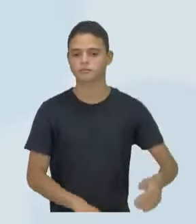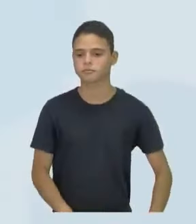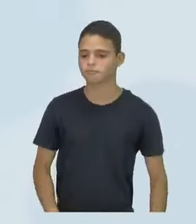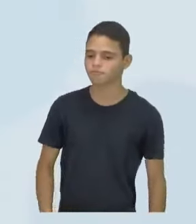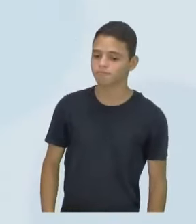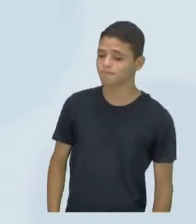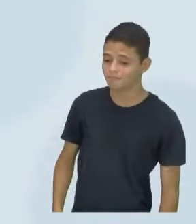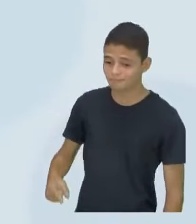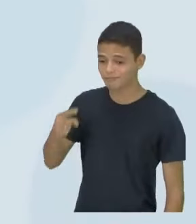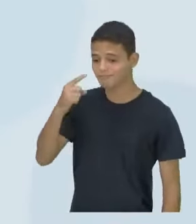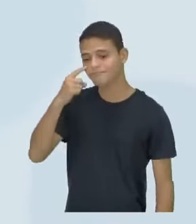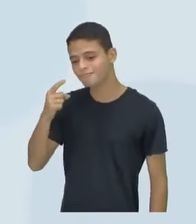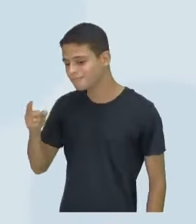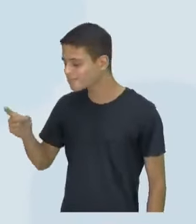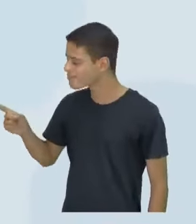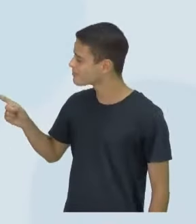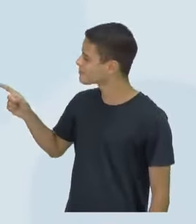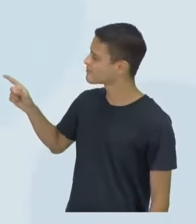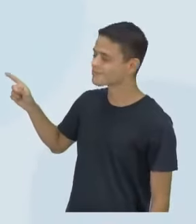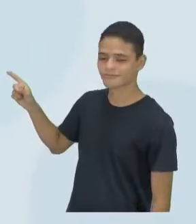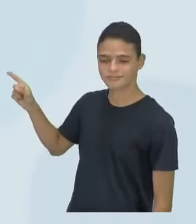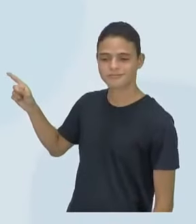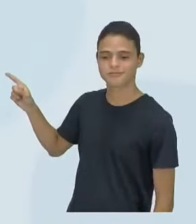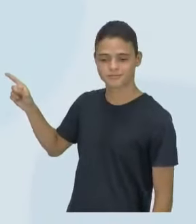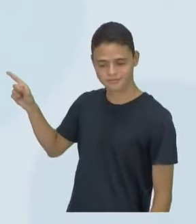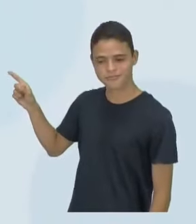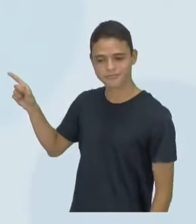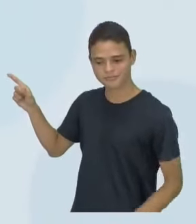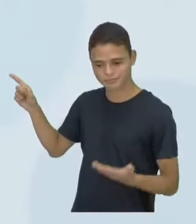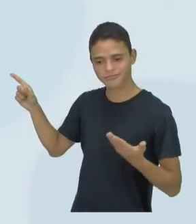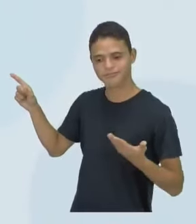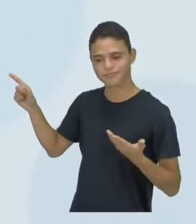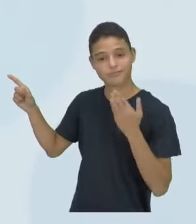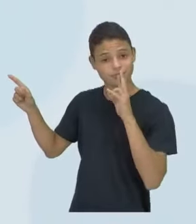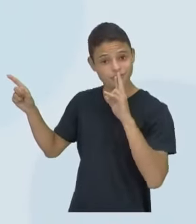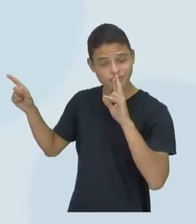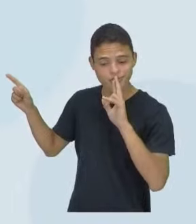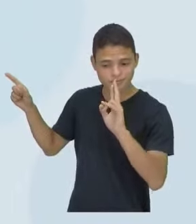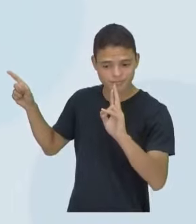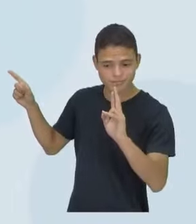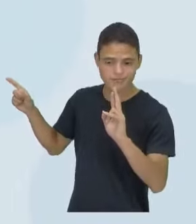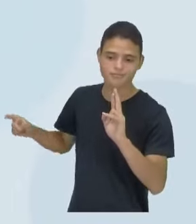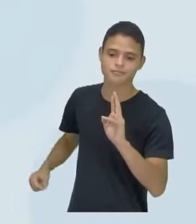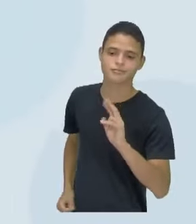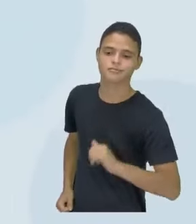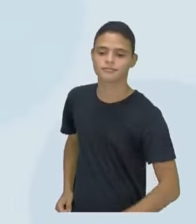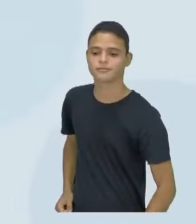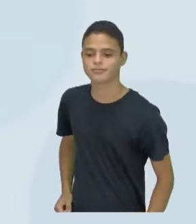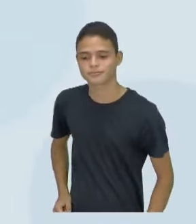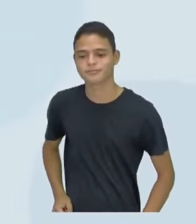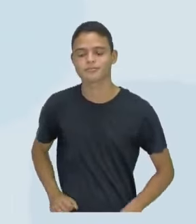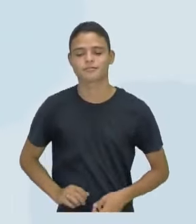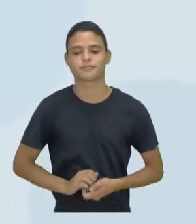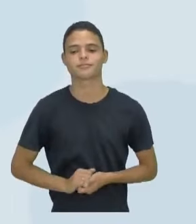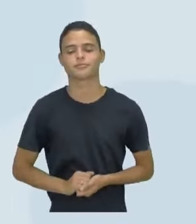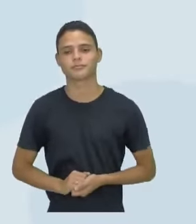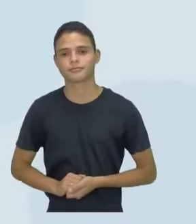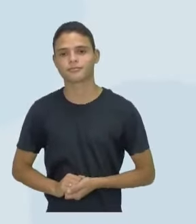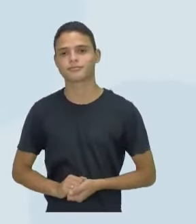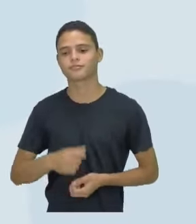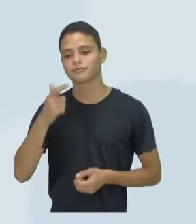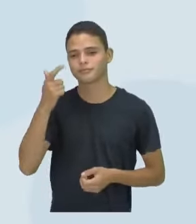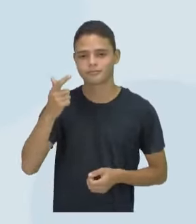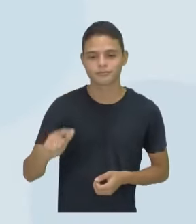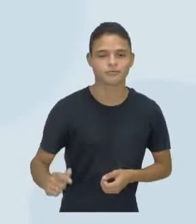respostinha lá na tela, ó. Hurricanes, earthquakes, wildfires and forest fires. Ro, vamos repetir só para